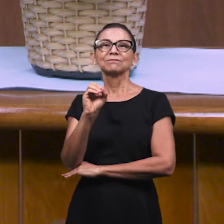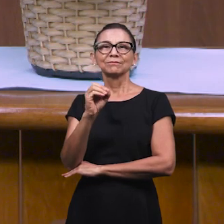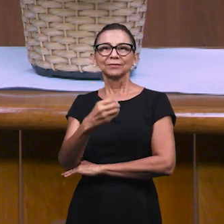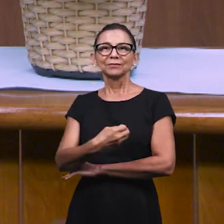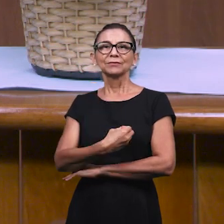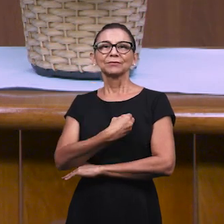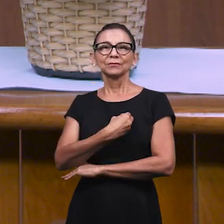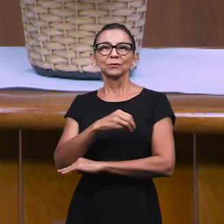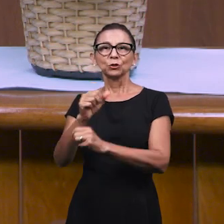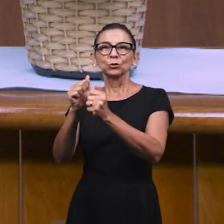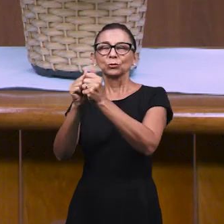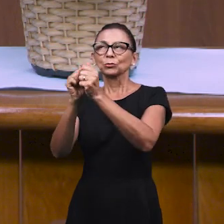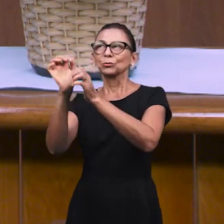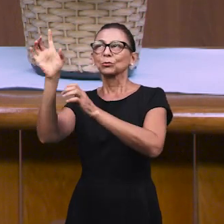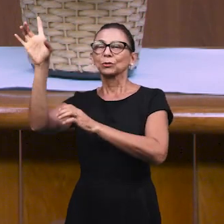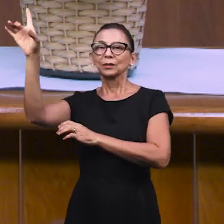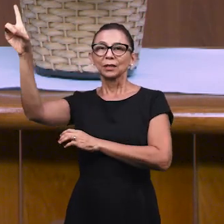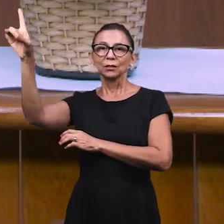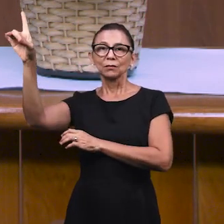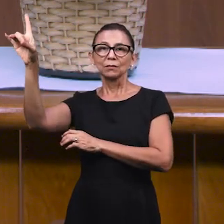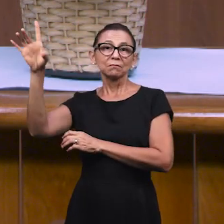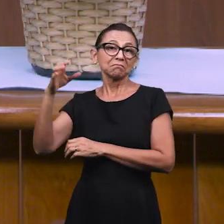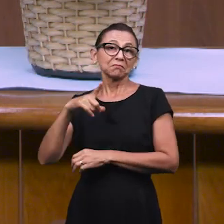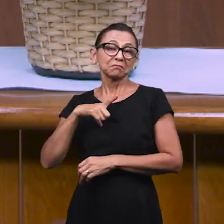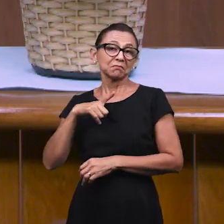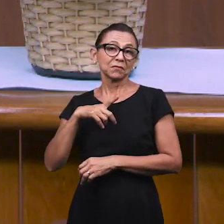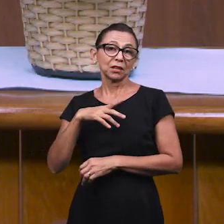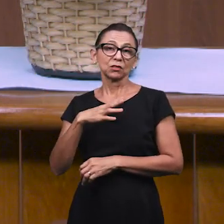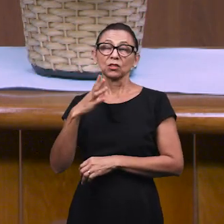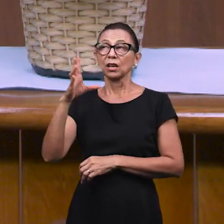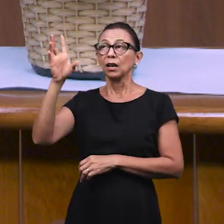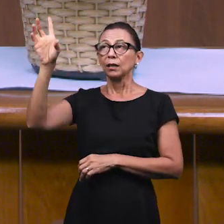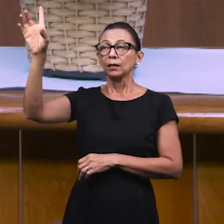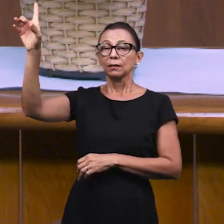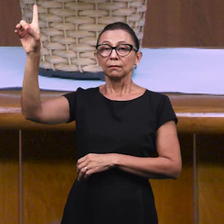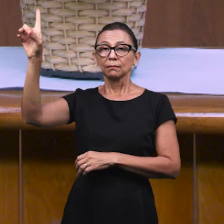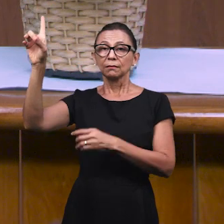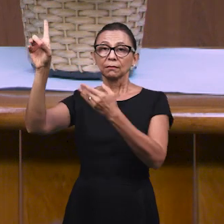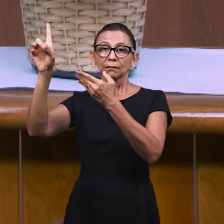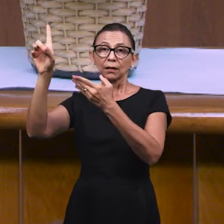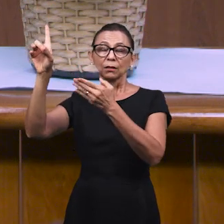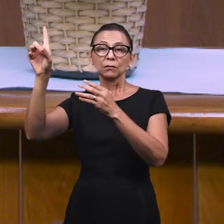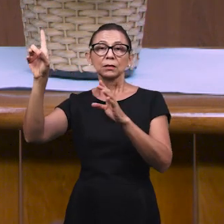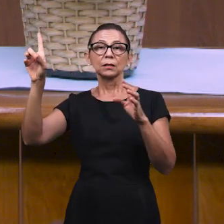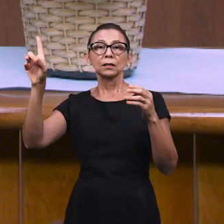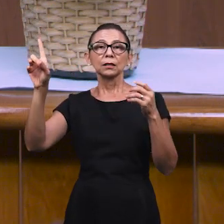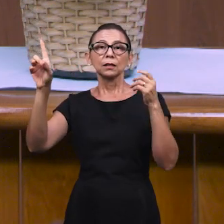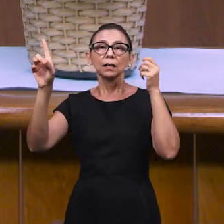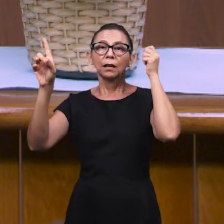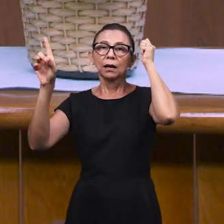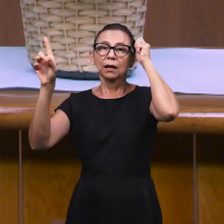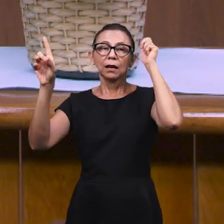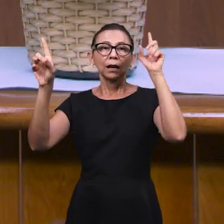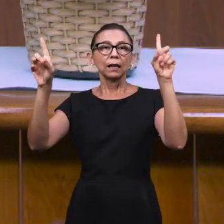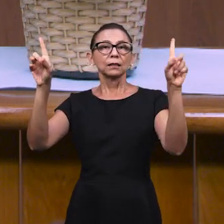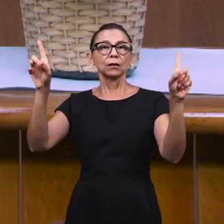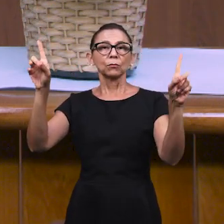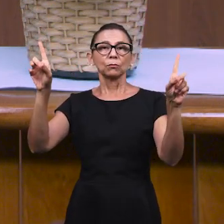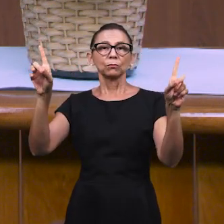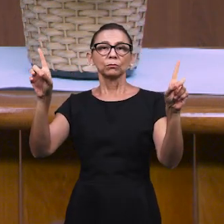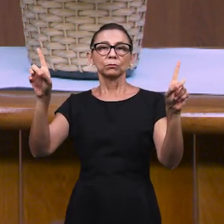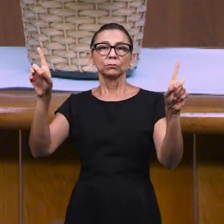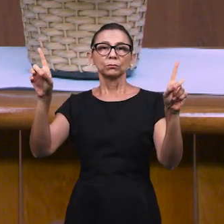ele passou com Deus. Deus falando a ele, Deus revelando a ele mistérios, segredos. Já viu que quando